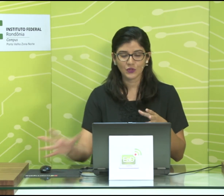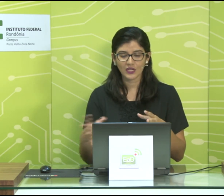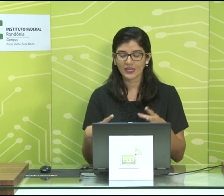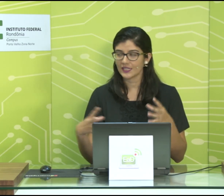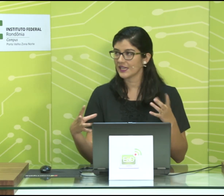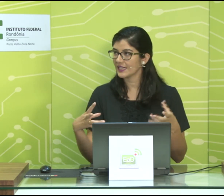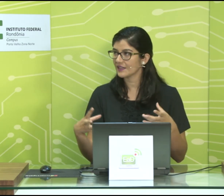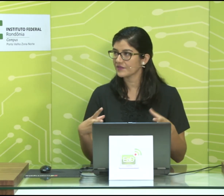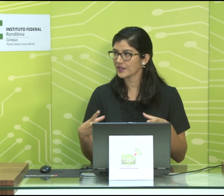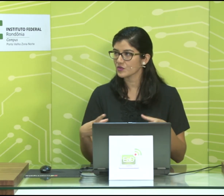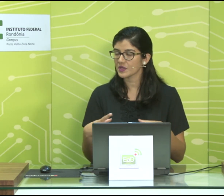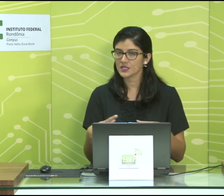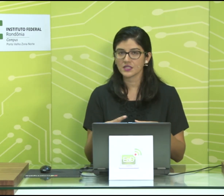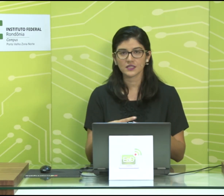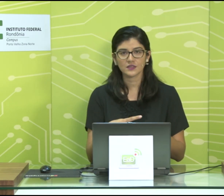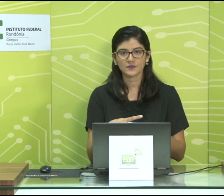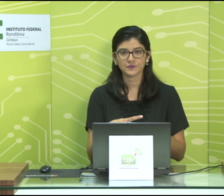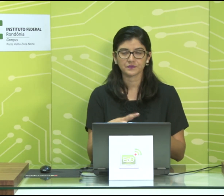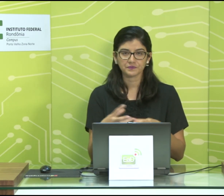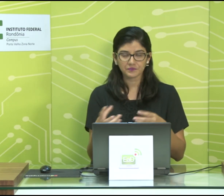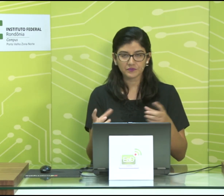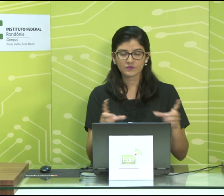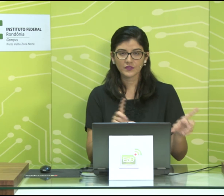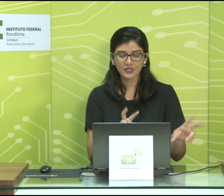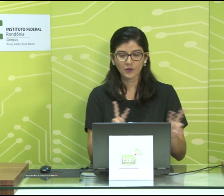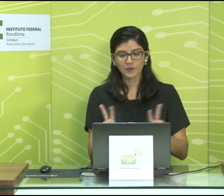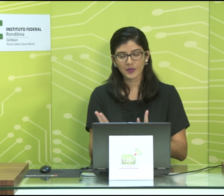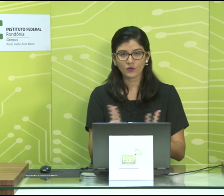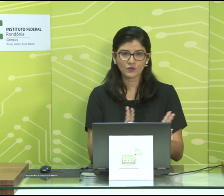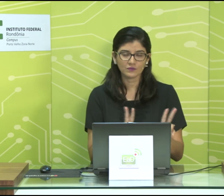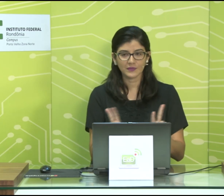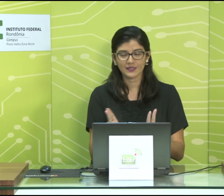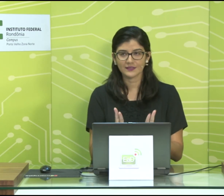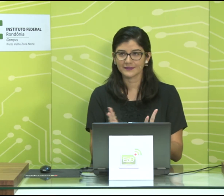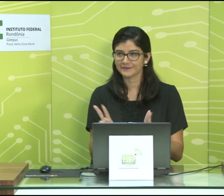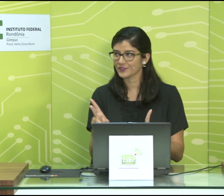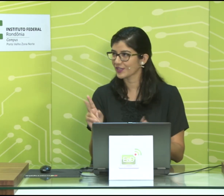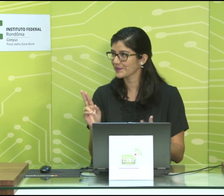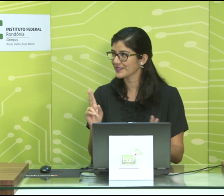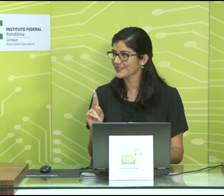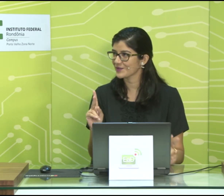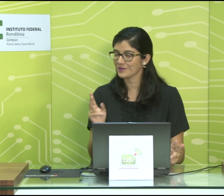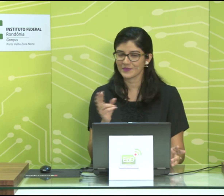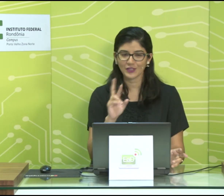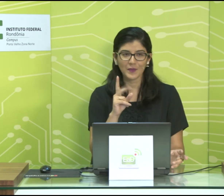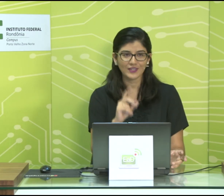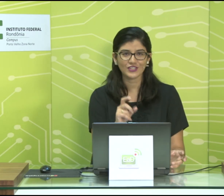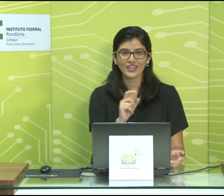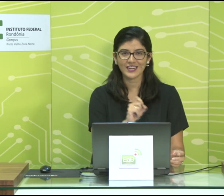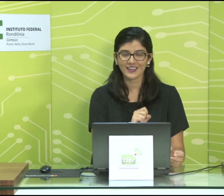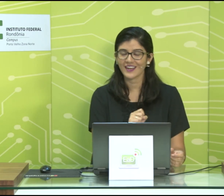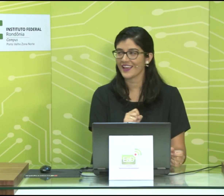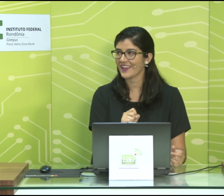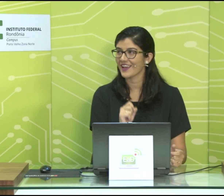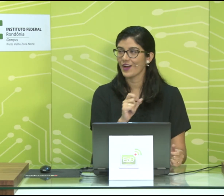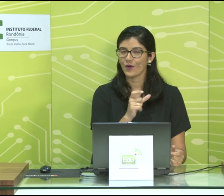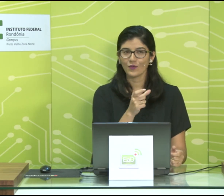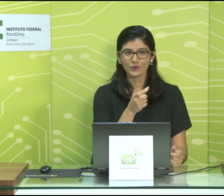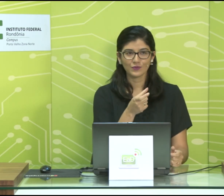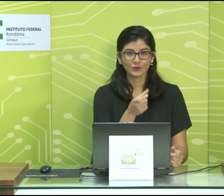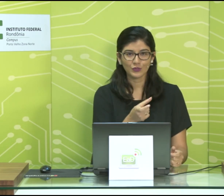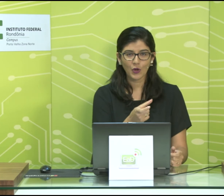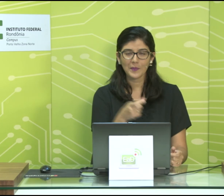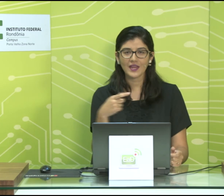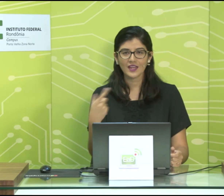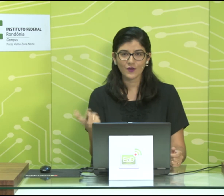de tutoria. E aí ela faz digamos assim, uma dobradinha.